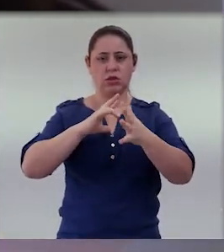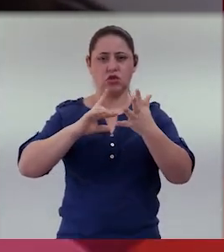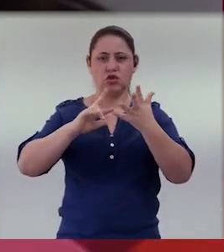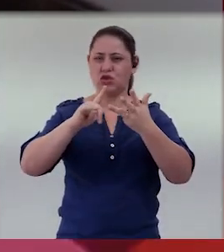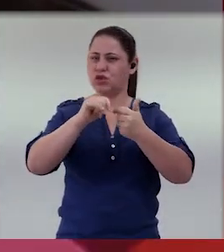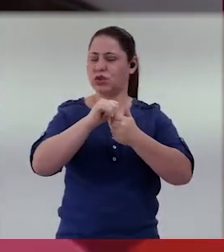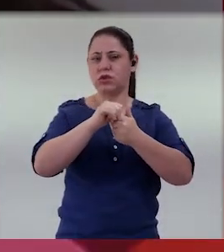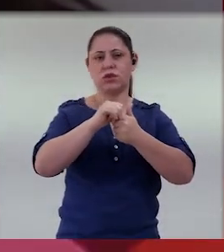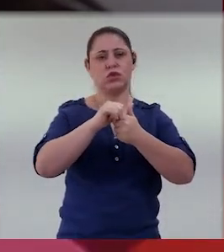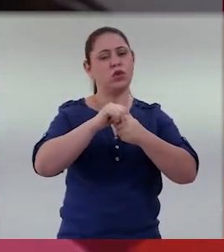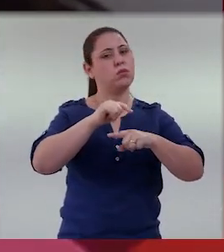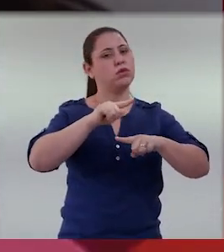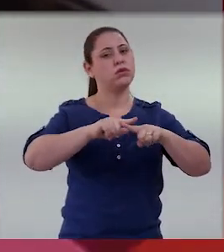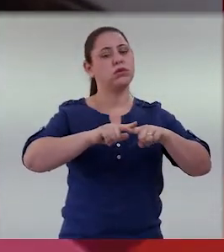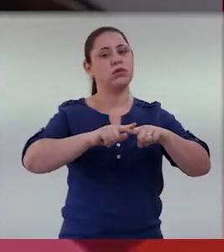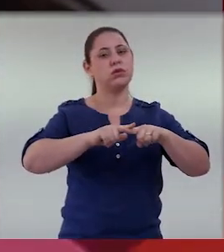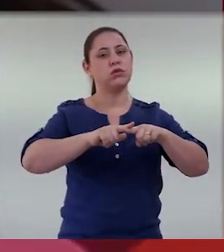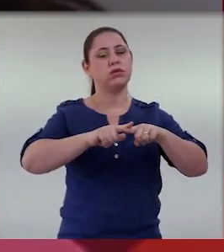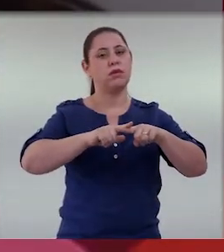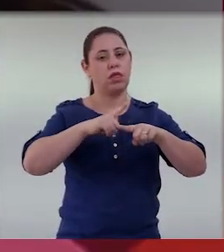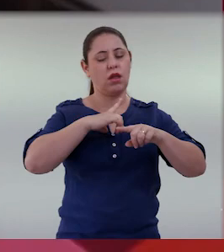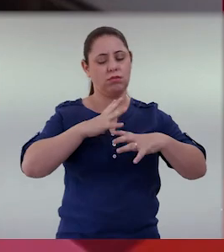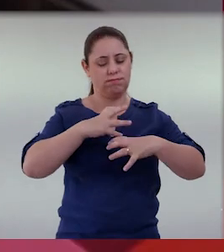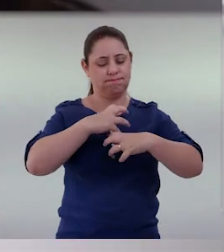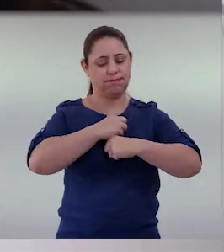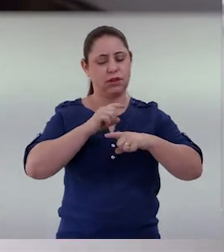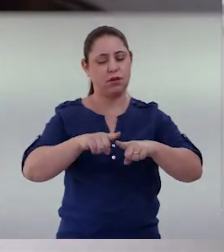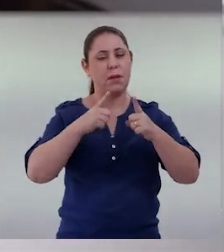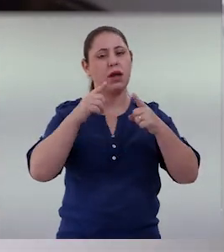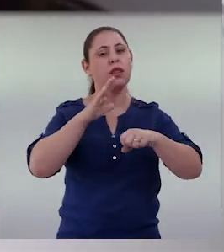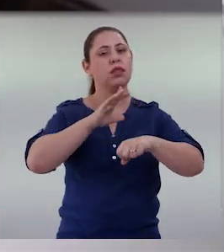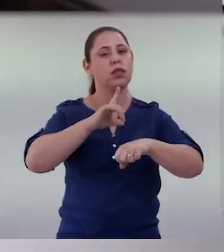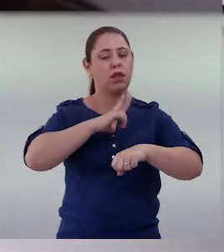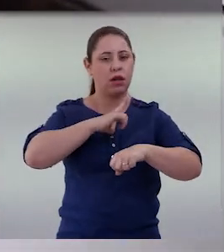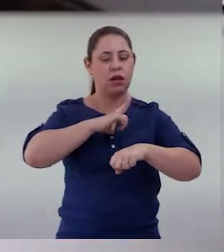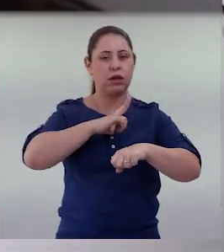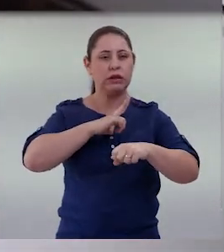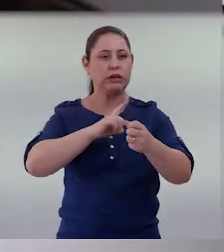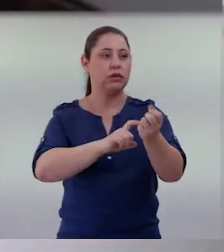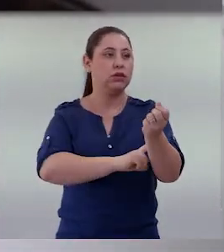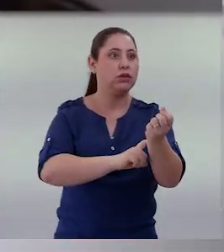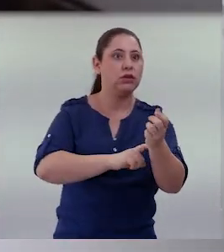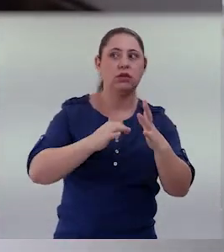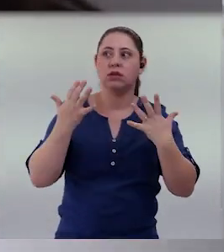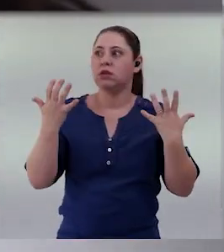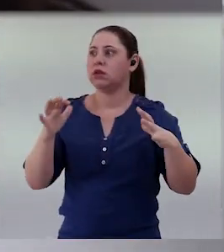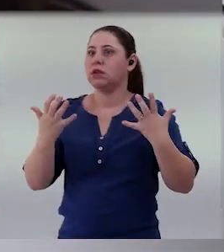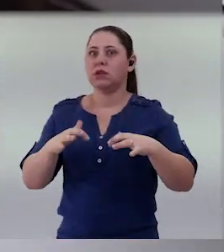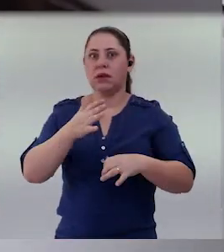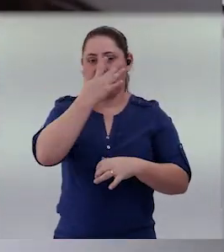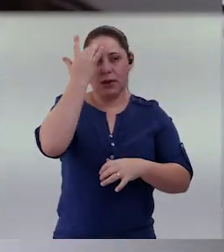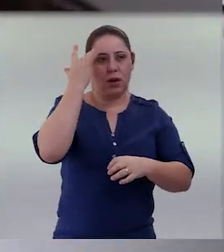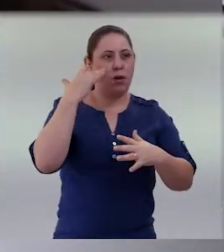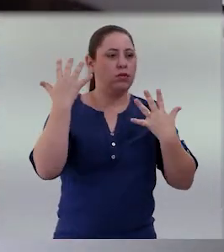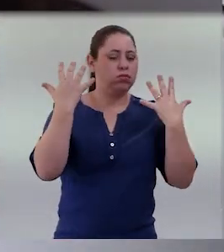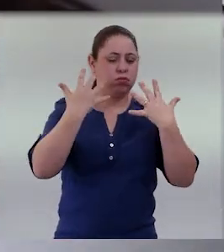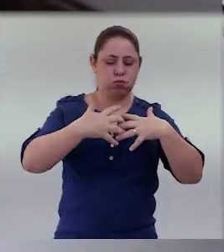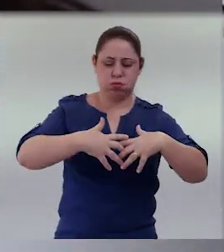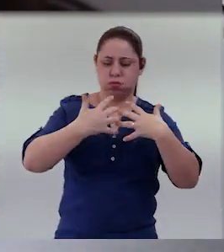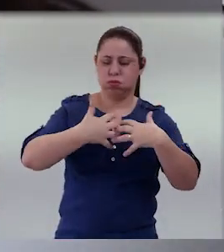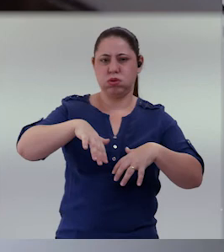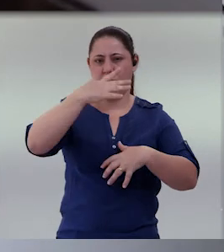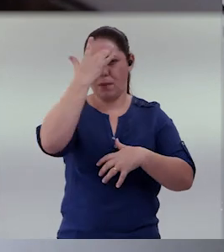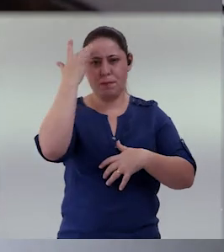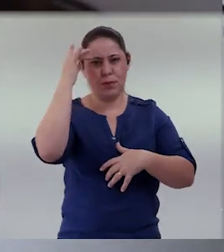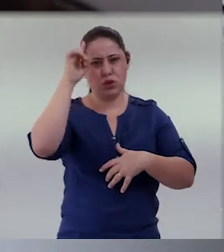mais, pelos mais diversos motivos. Nós estamos falando da depressão, mas eu sei que existem outras questões também, como a ansiedade, que